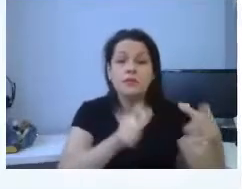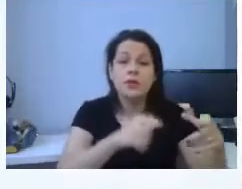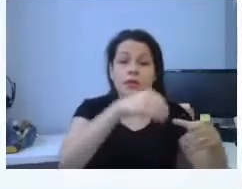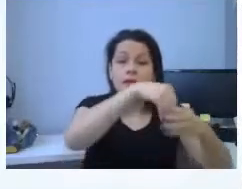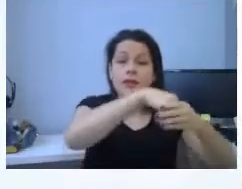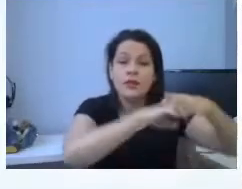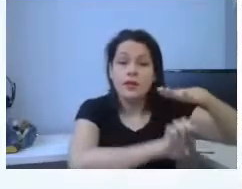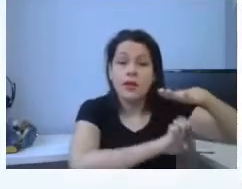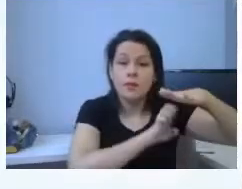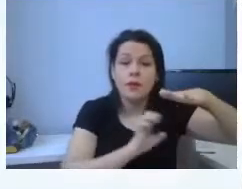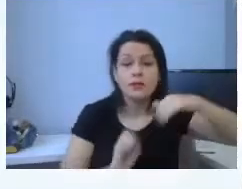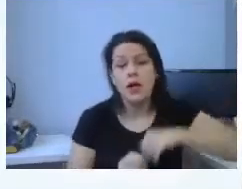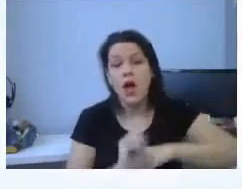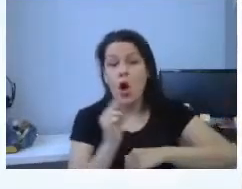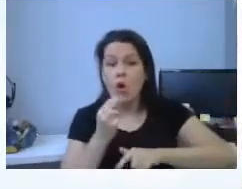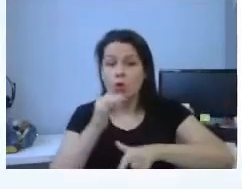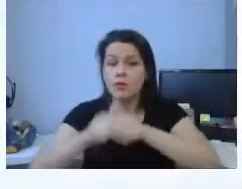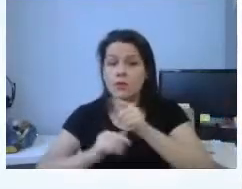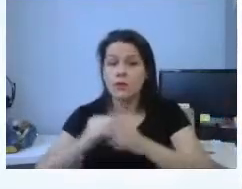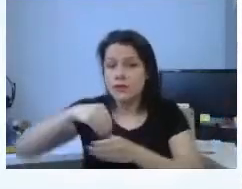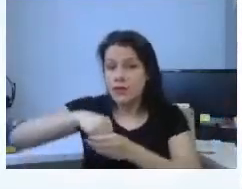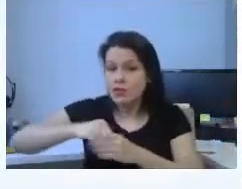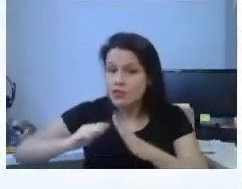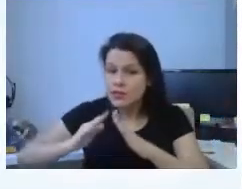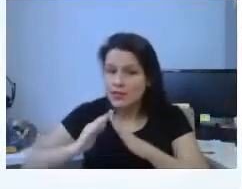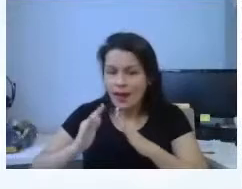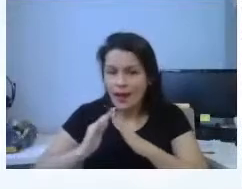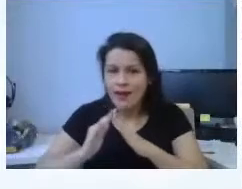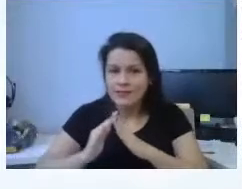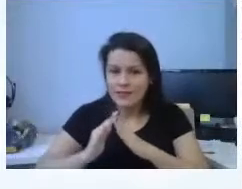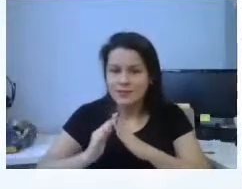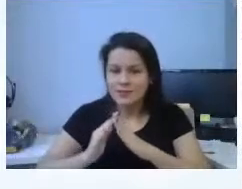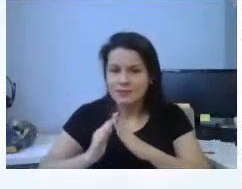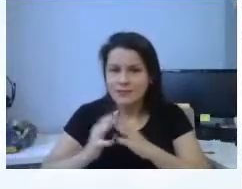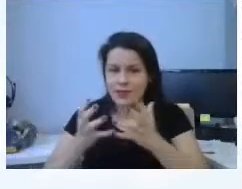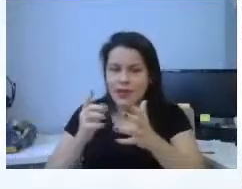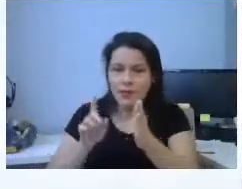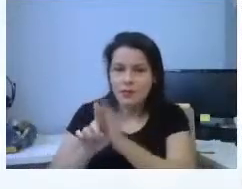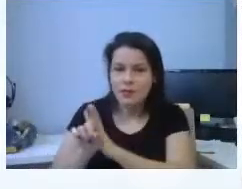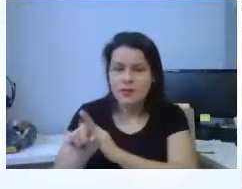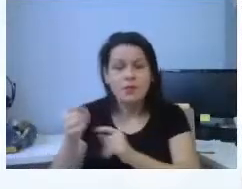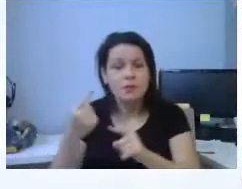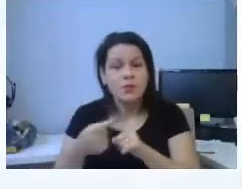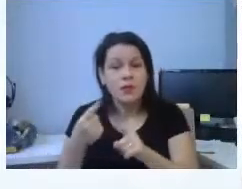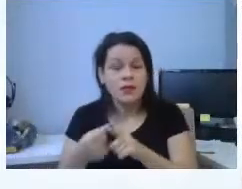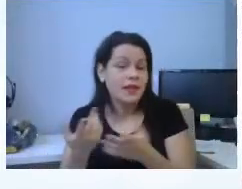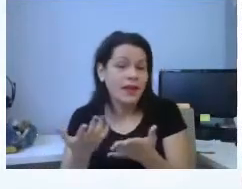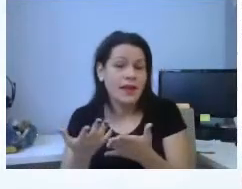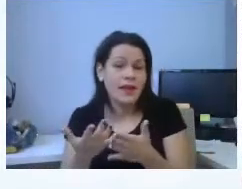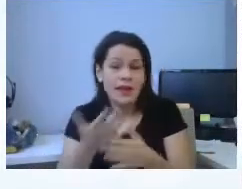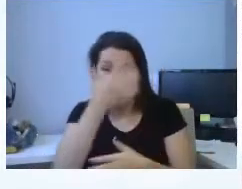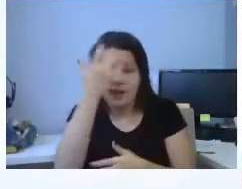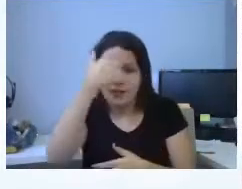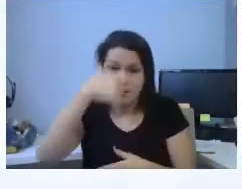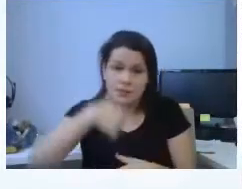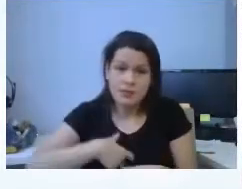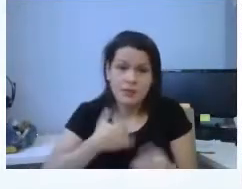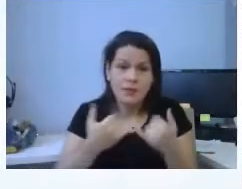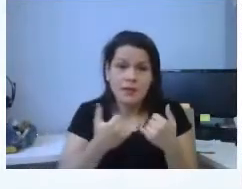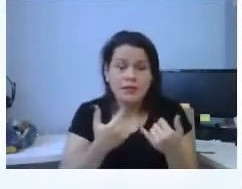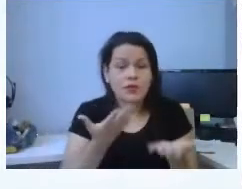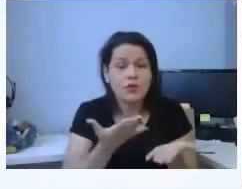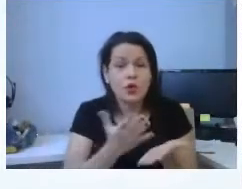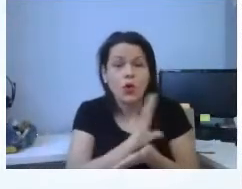mas quer seja também no ambiente doméstico, porque ele está numa extensão praticamente da